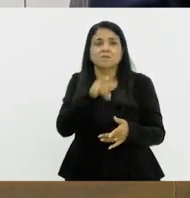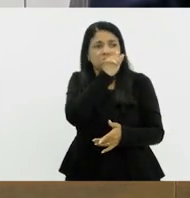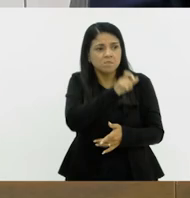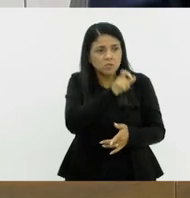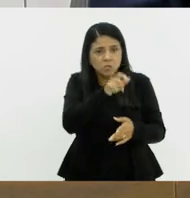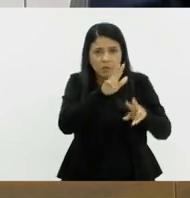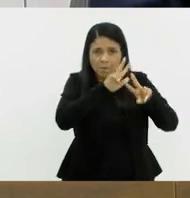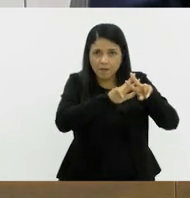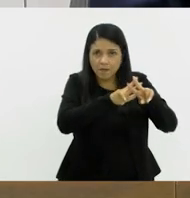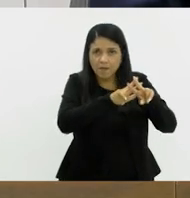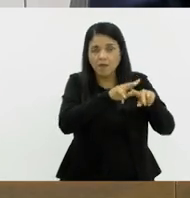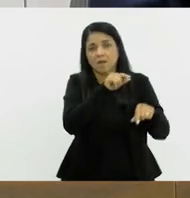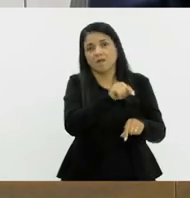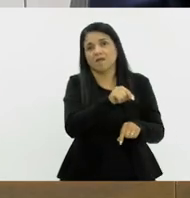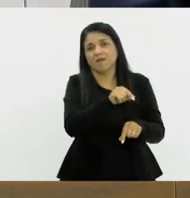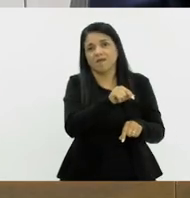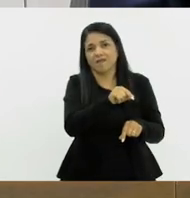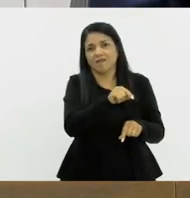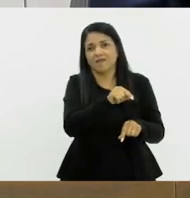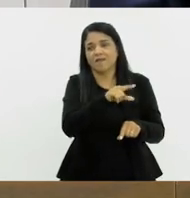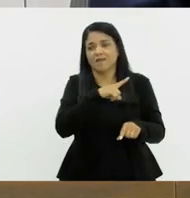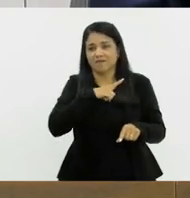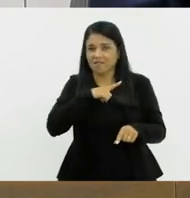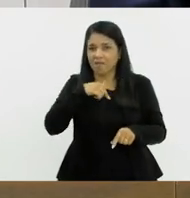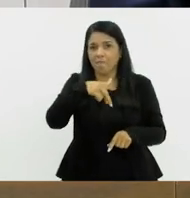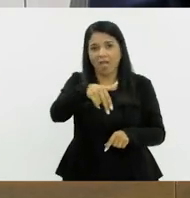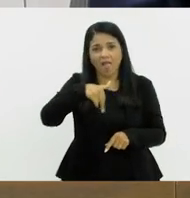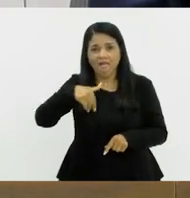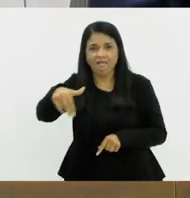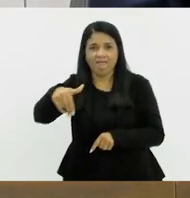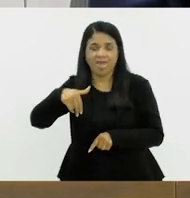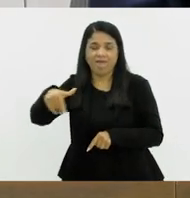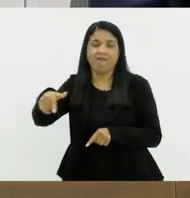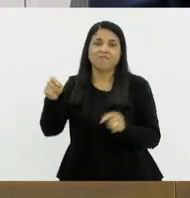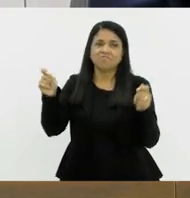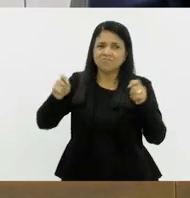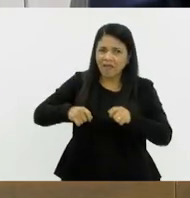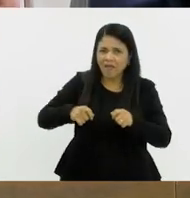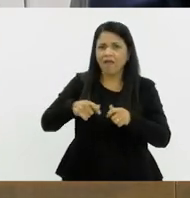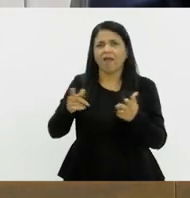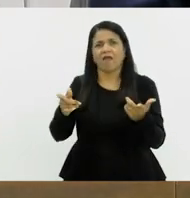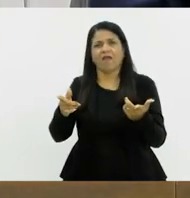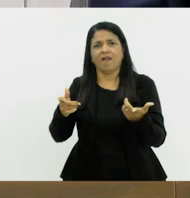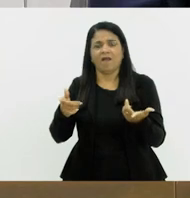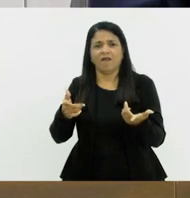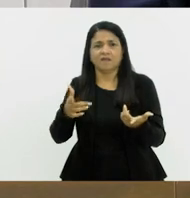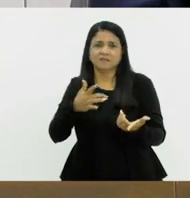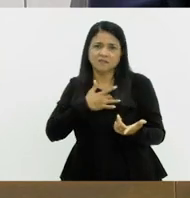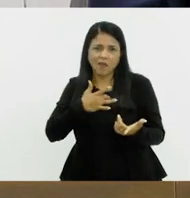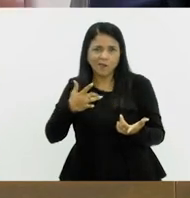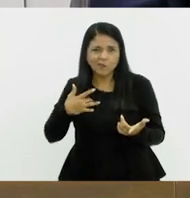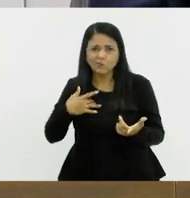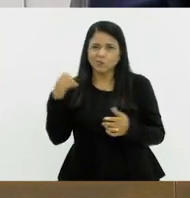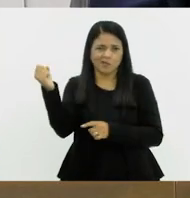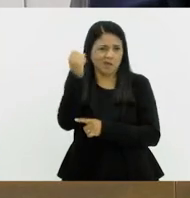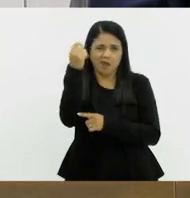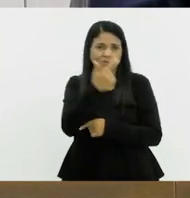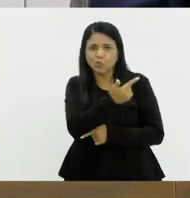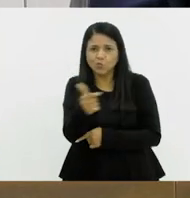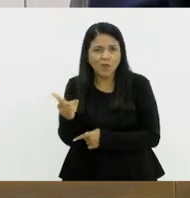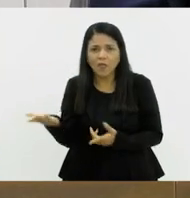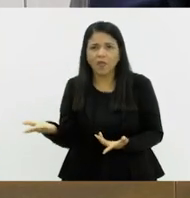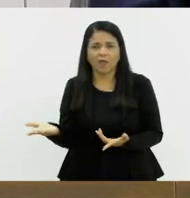que deambulam, que tem condições clínicas favoráveis, que não tem maior agravamento,